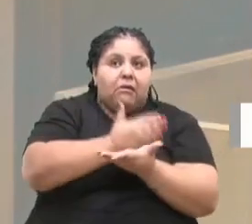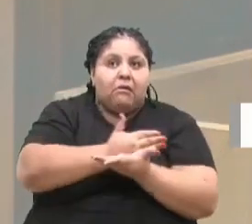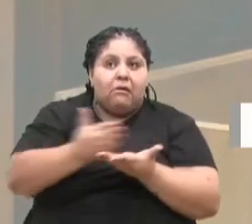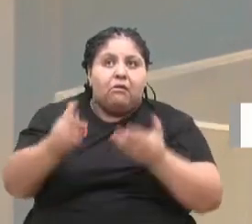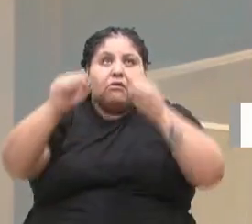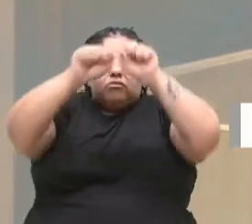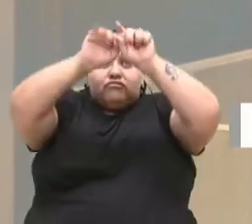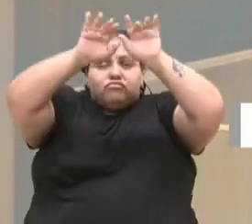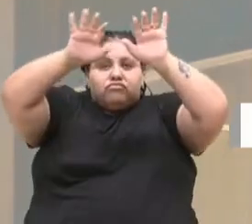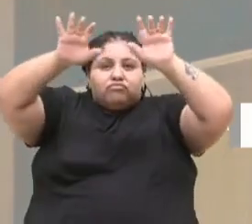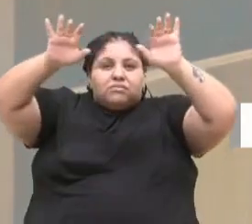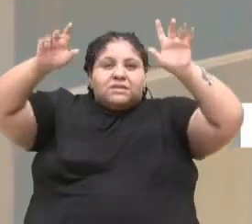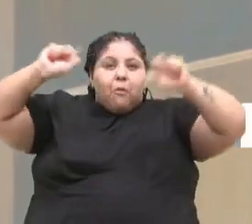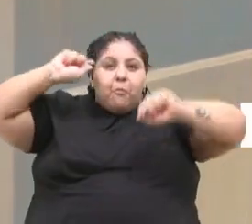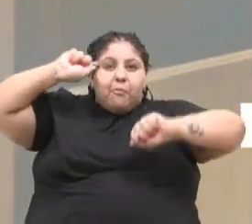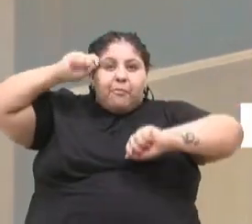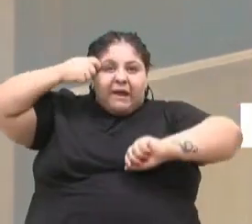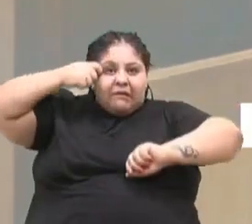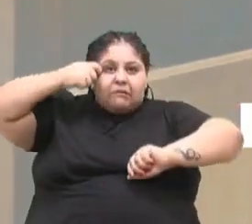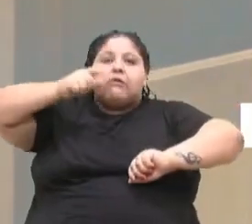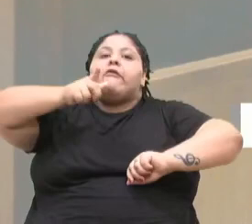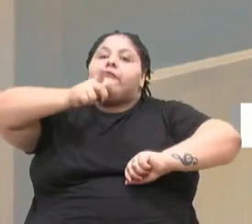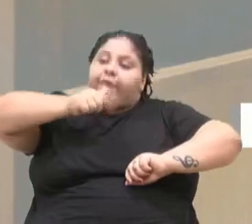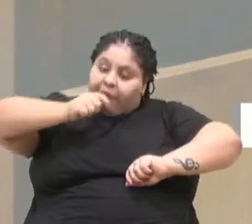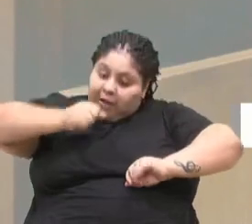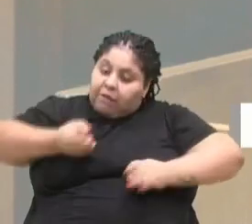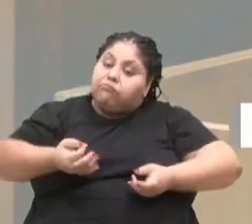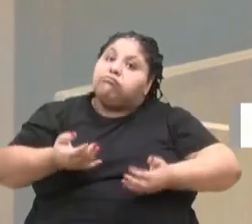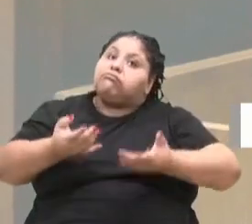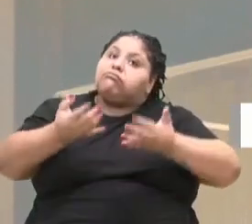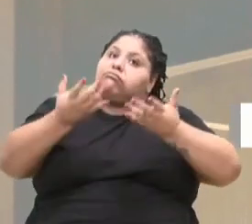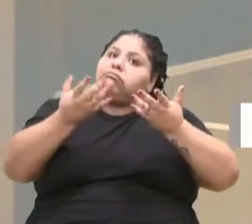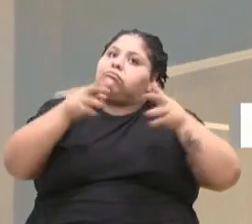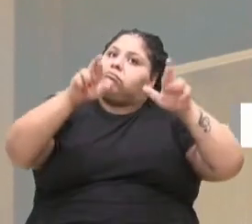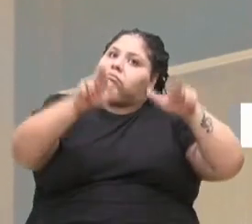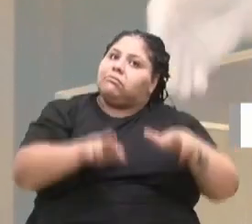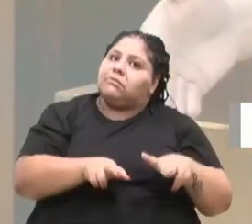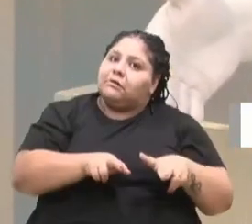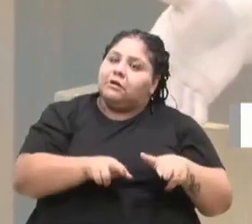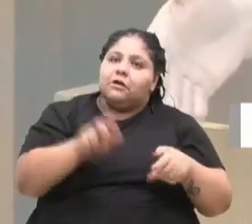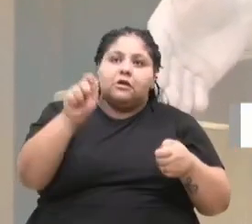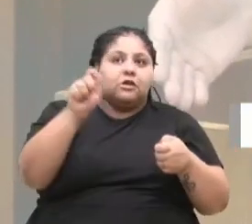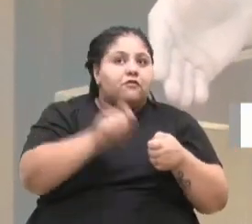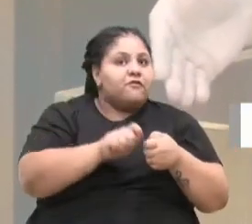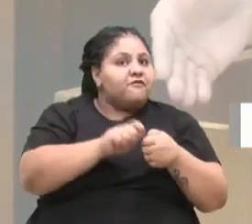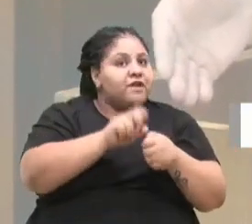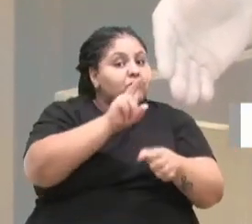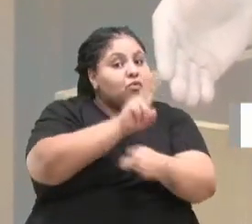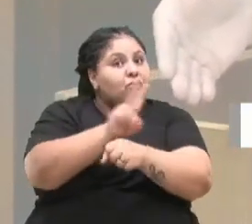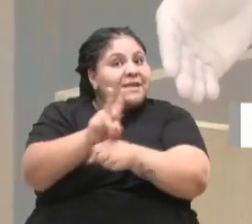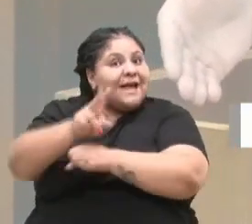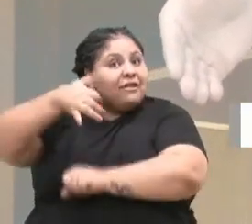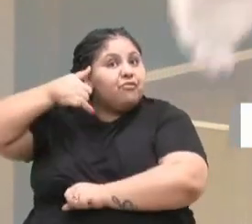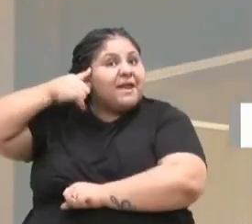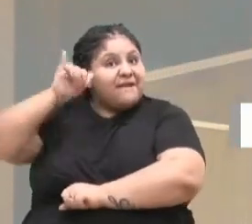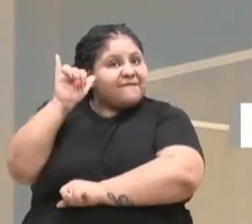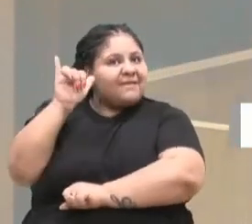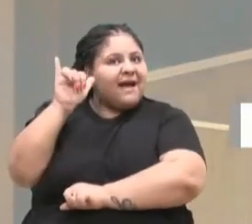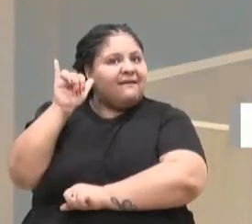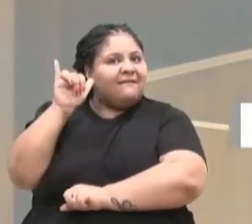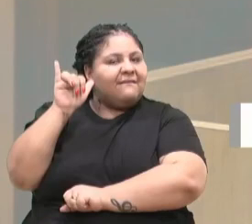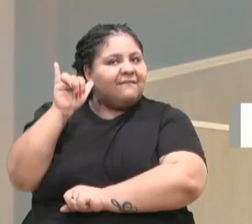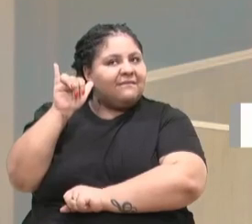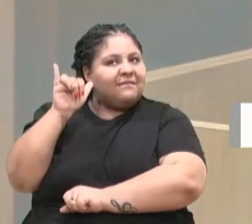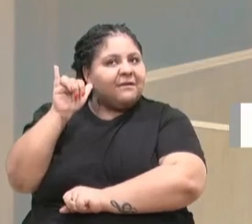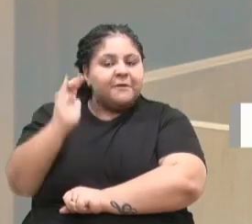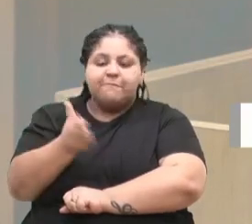preto. Digo, vai alagar a região, porque não foram feitas as prevenções. Então, assim, não